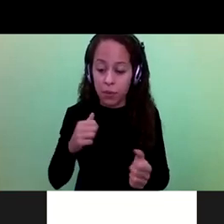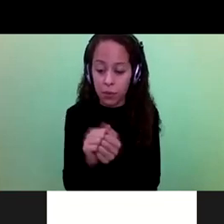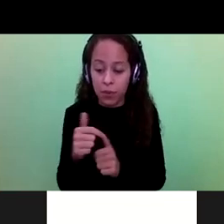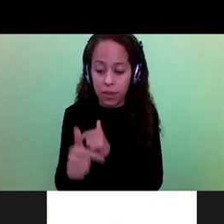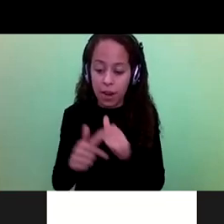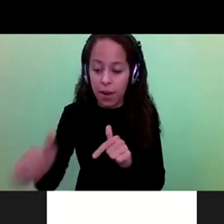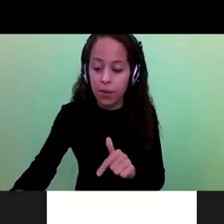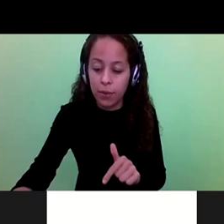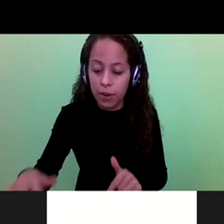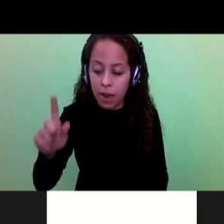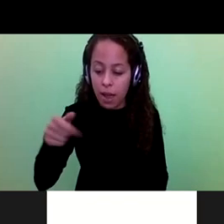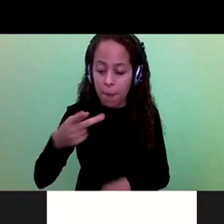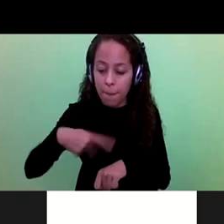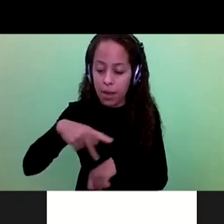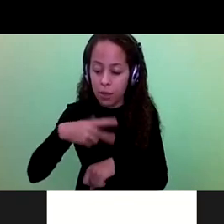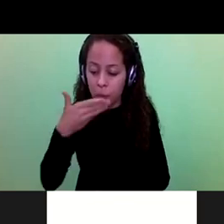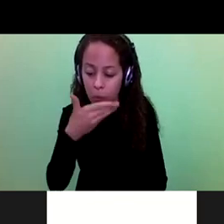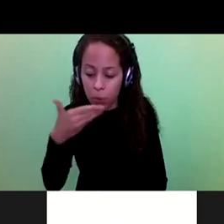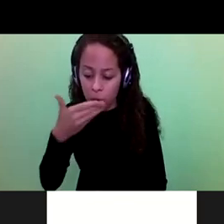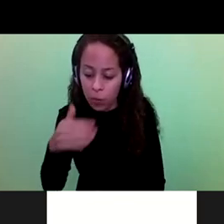uma ação com a Colômbia